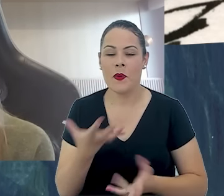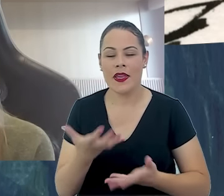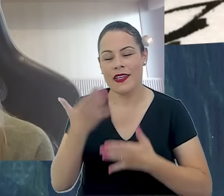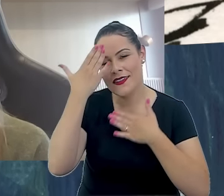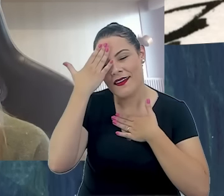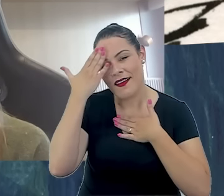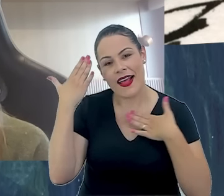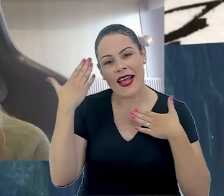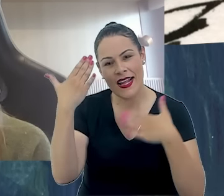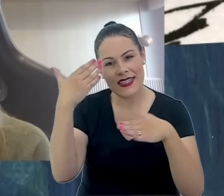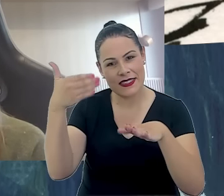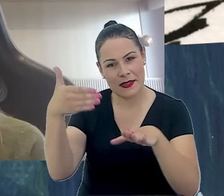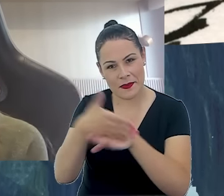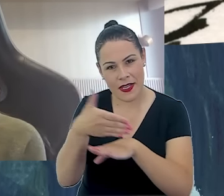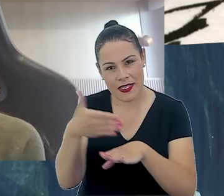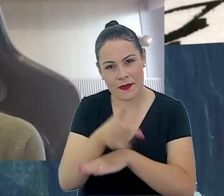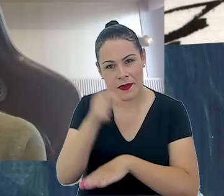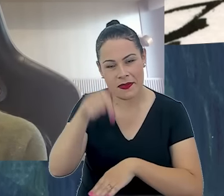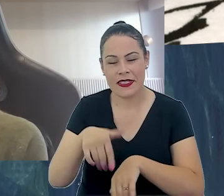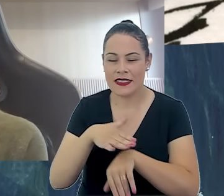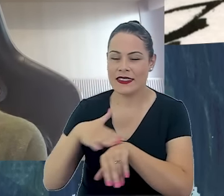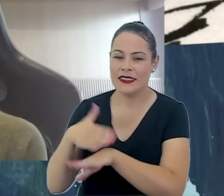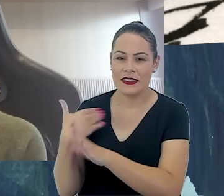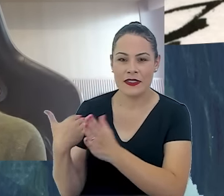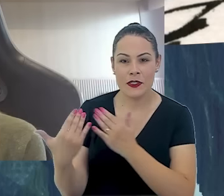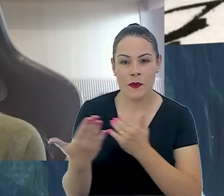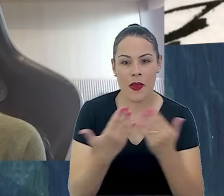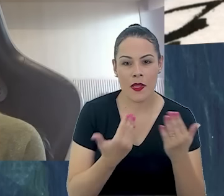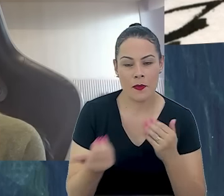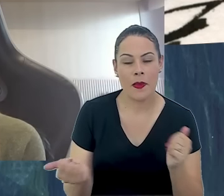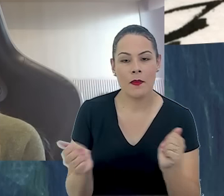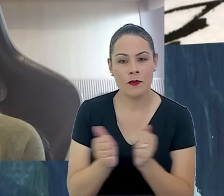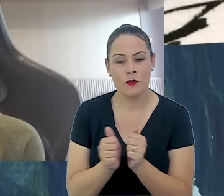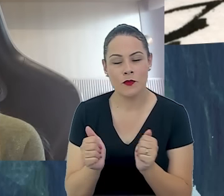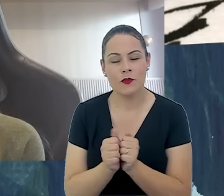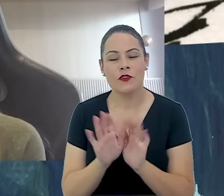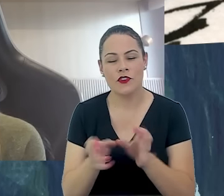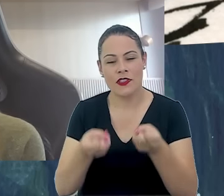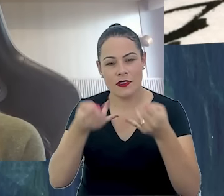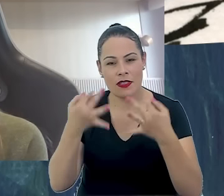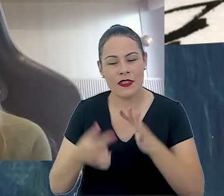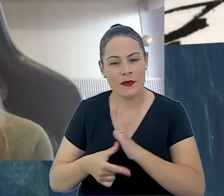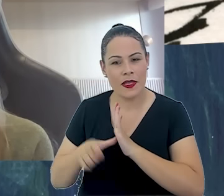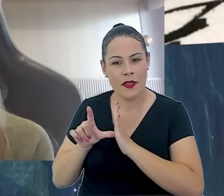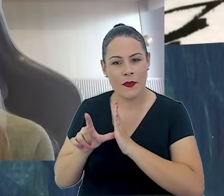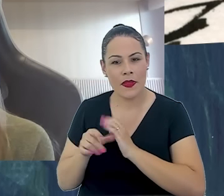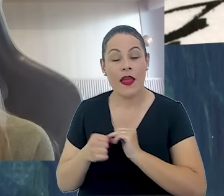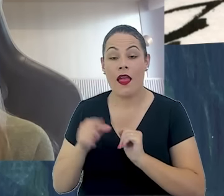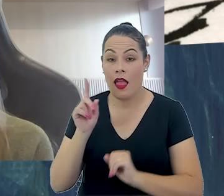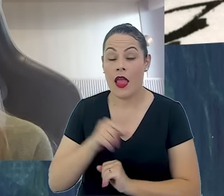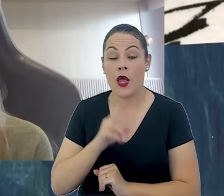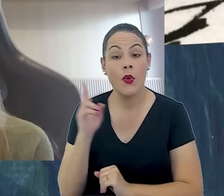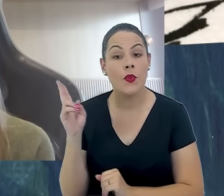Bom, primeiro agradeço a participação nesse painel. Como eu estava dizendo,